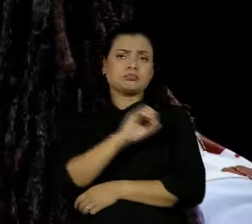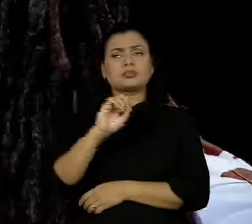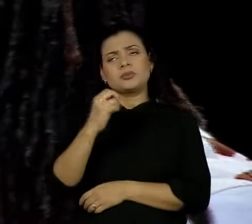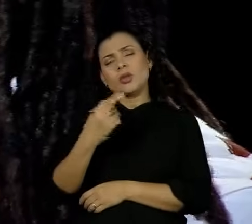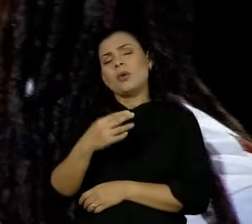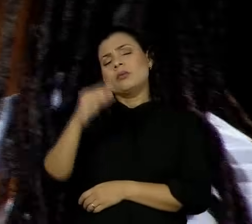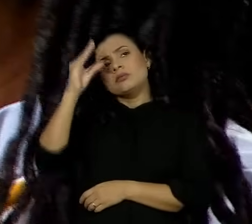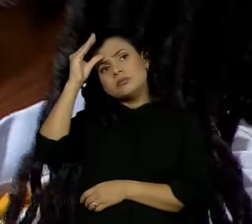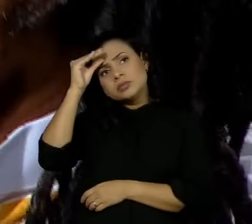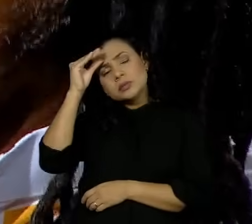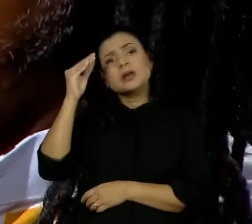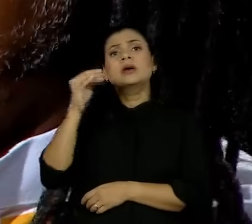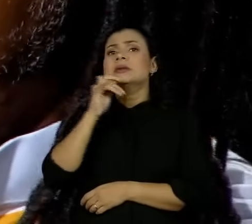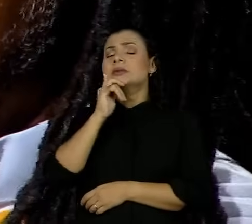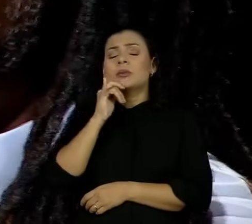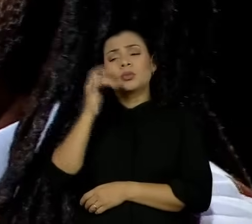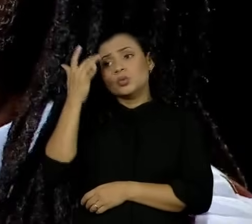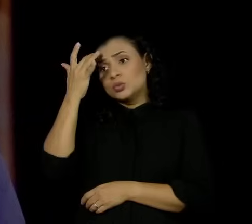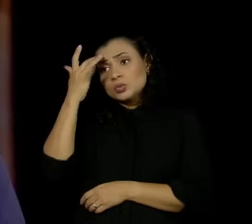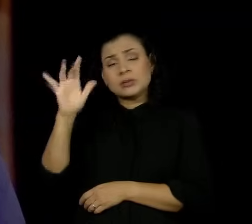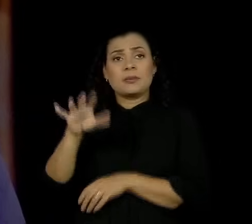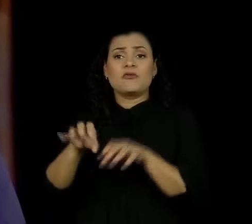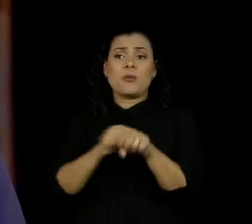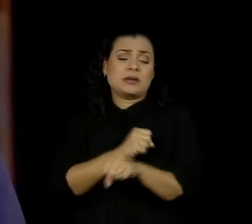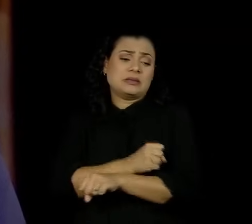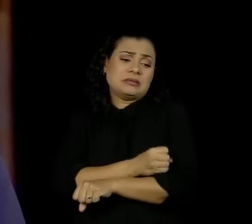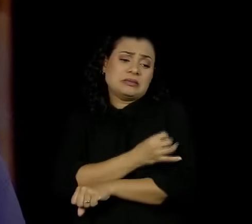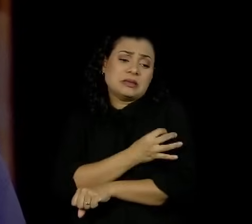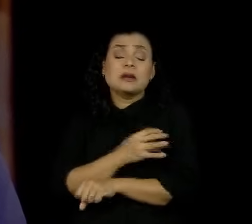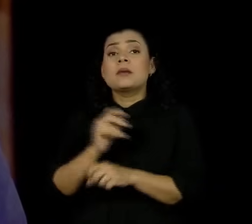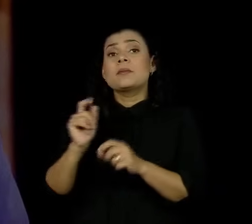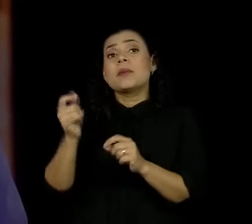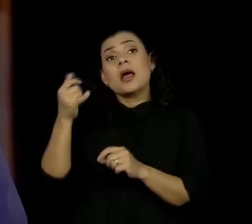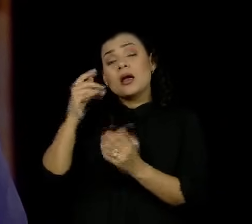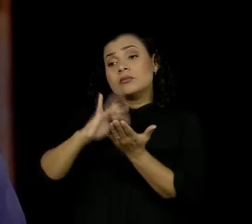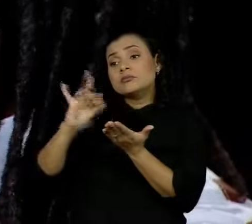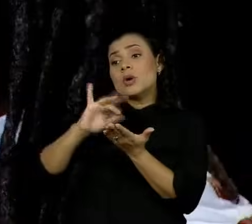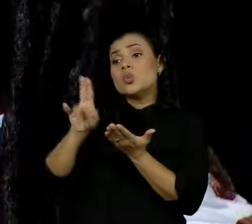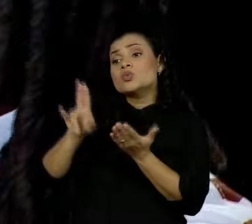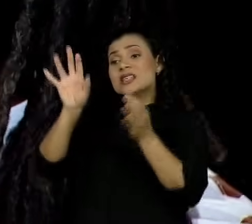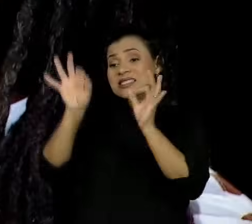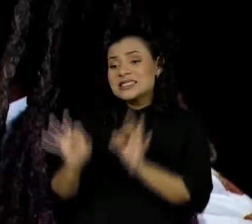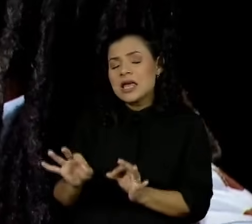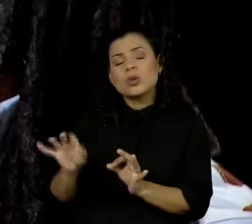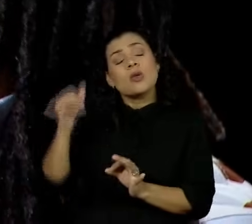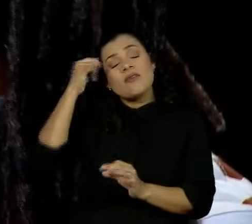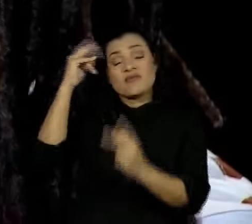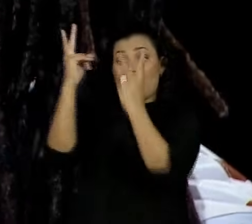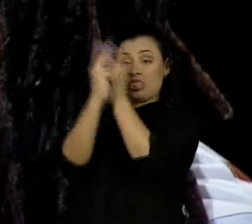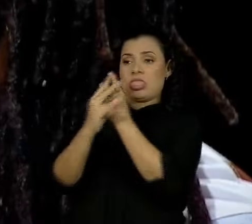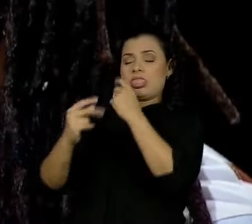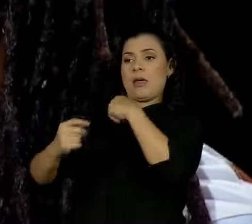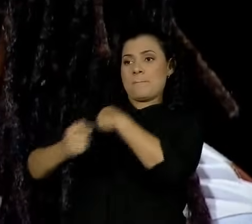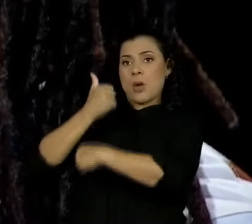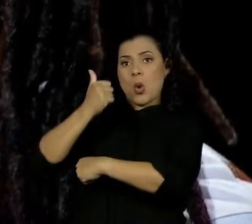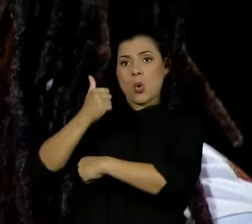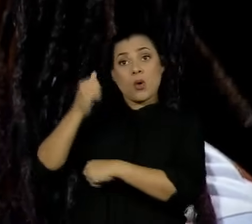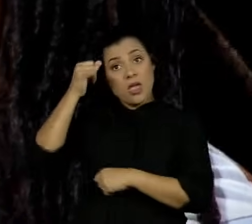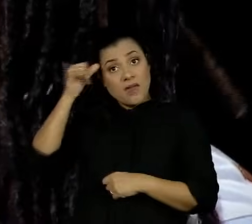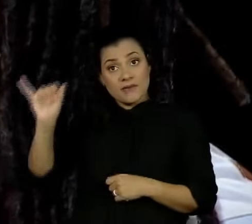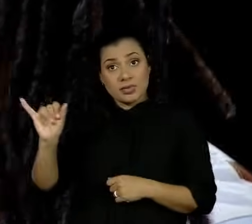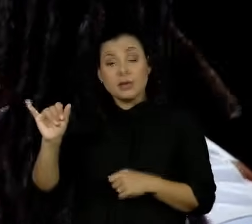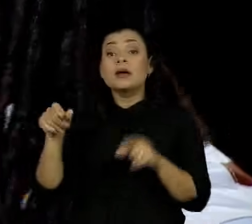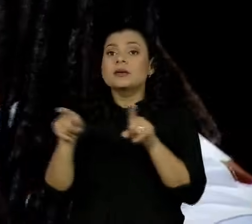é que é para você usar o aparelho celular, Sim, para não cair nesses golpes. claro. E mais do que isso, Marcelo, tem, além da questão da